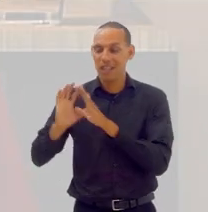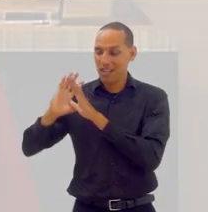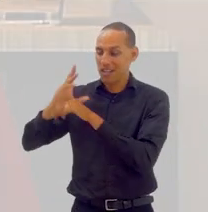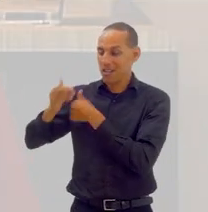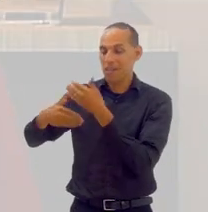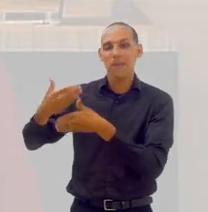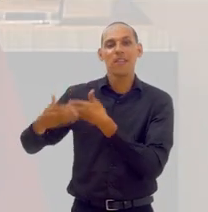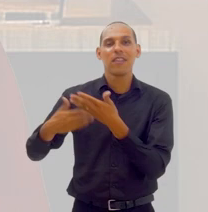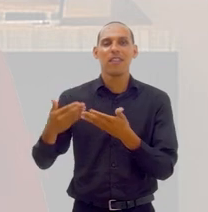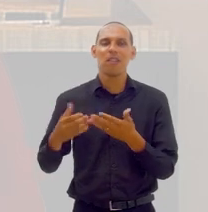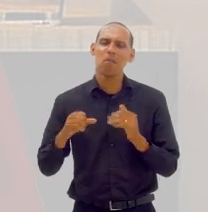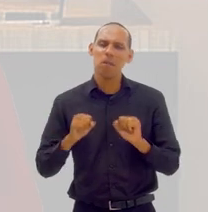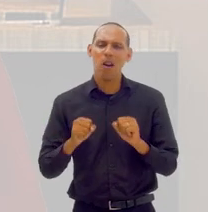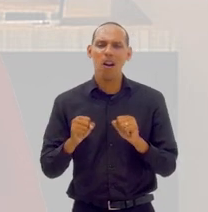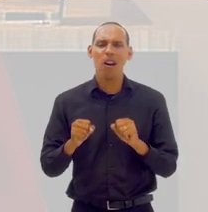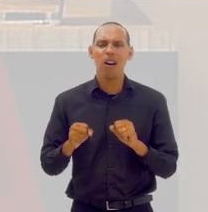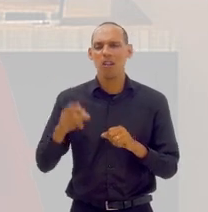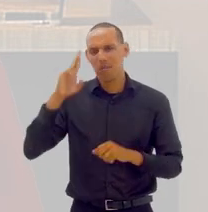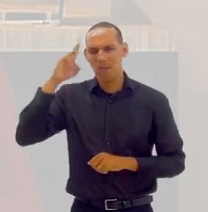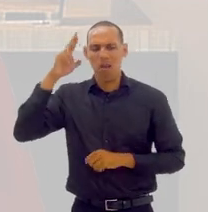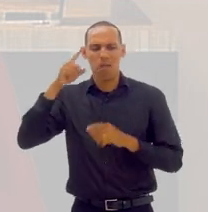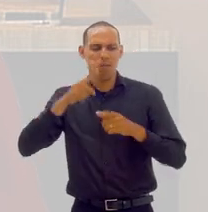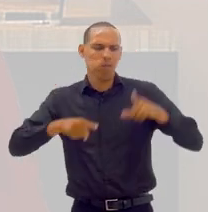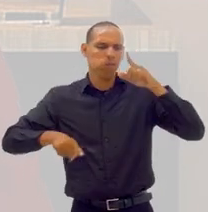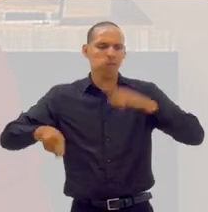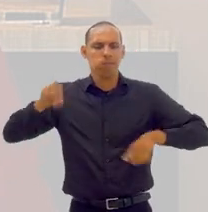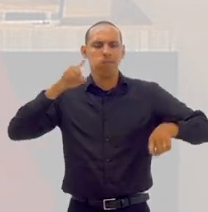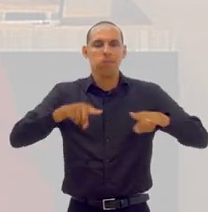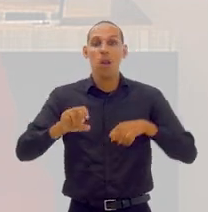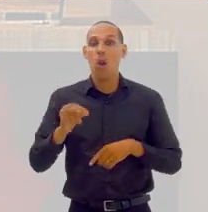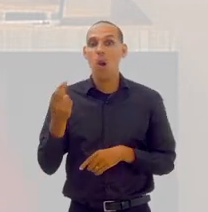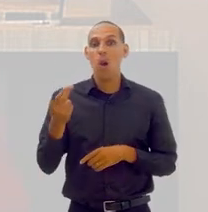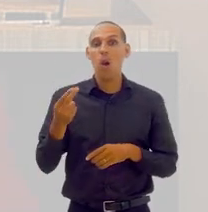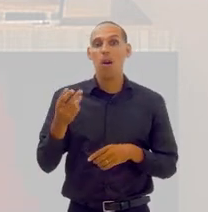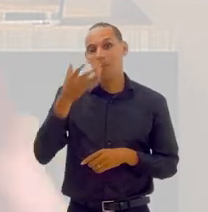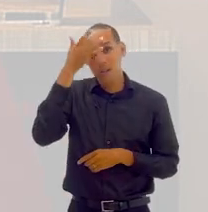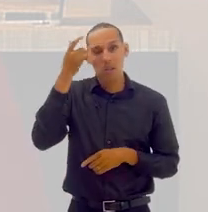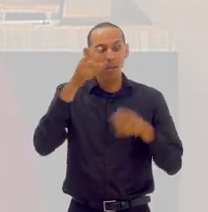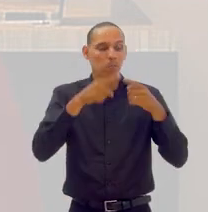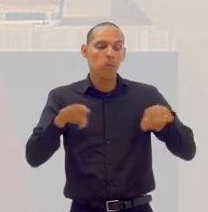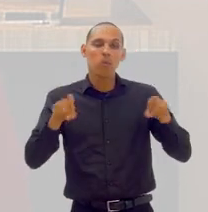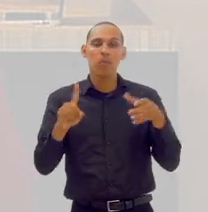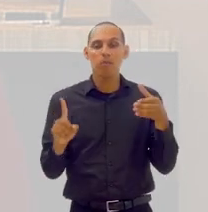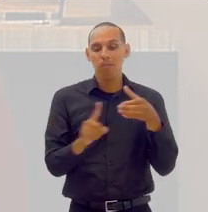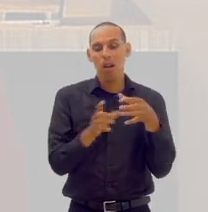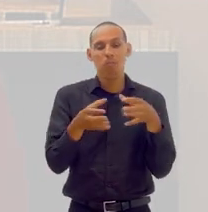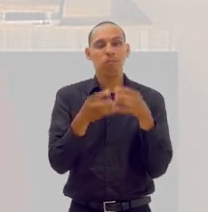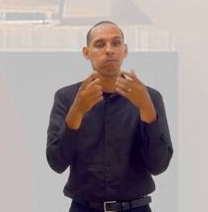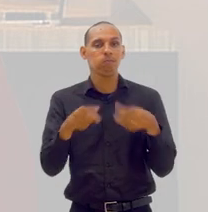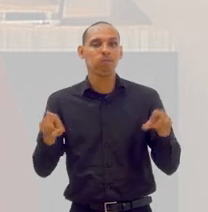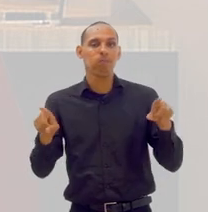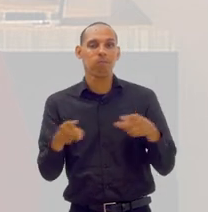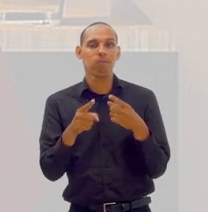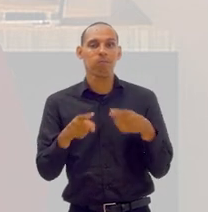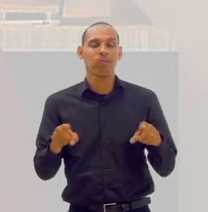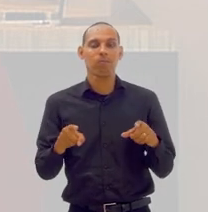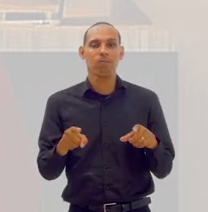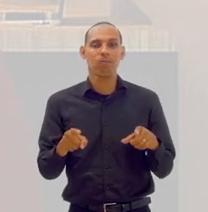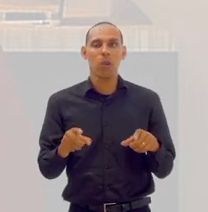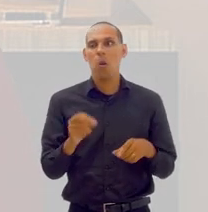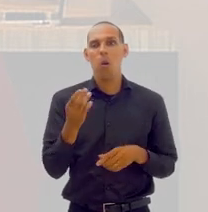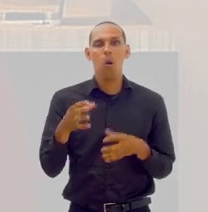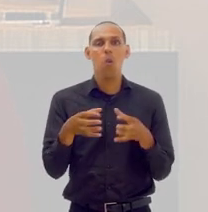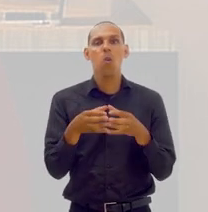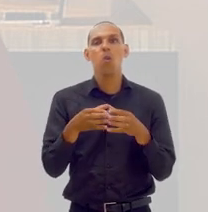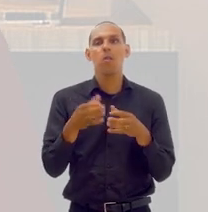nessa carreira, seja ela de maestro ou de músicos, que querem compor uma orquestra, fazer parte de